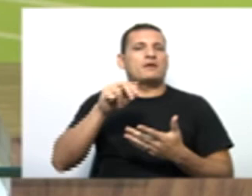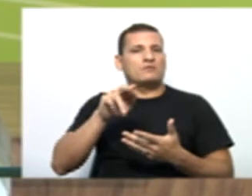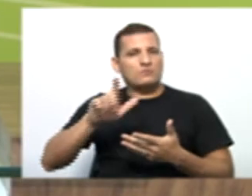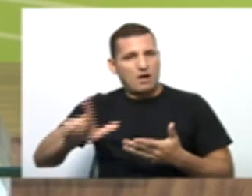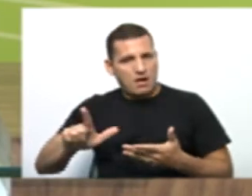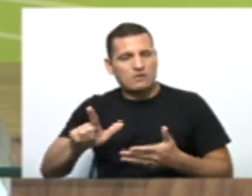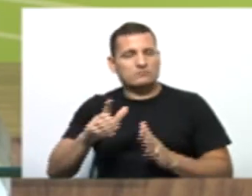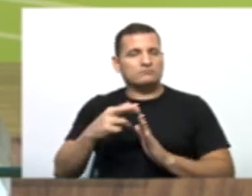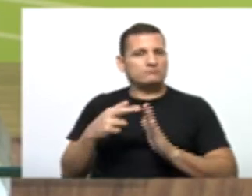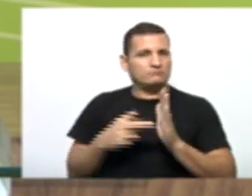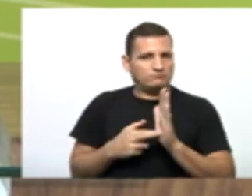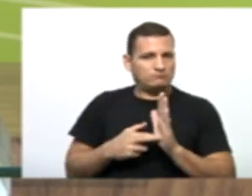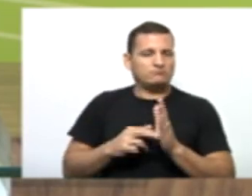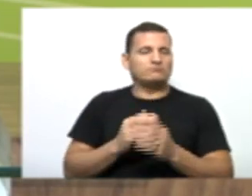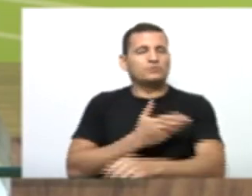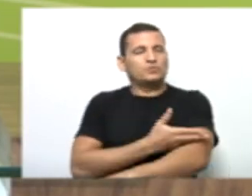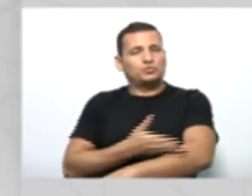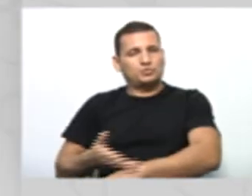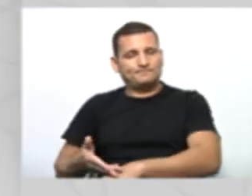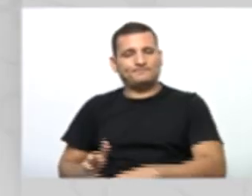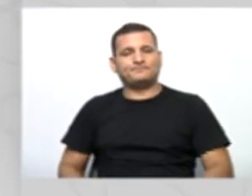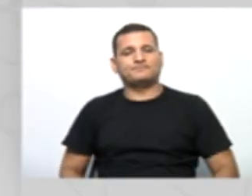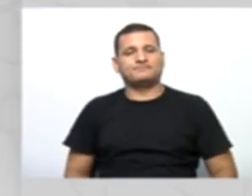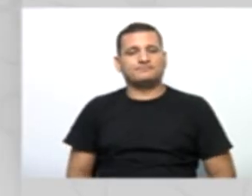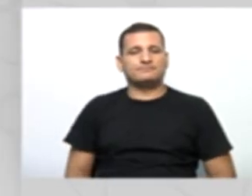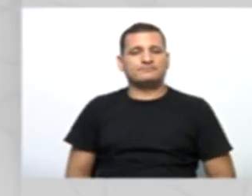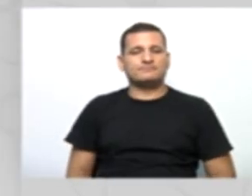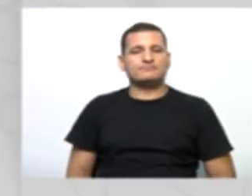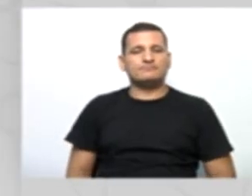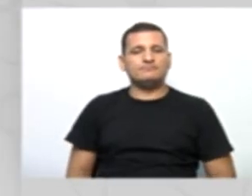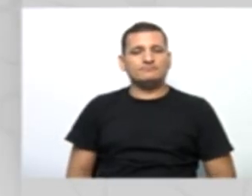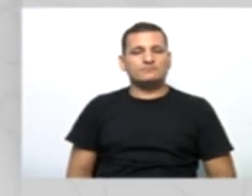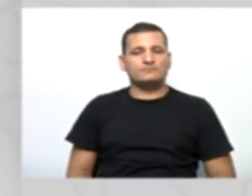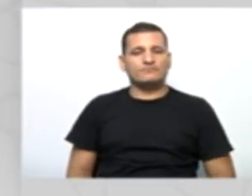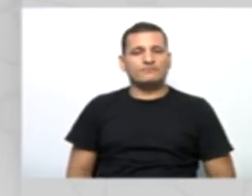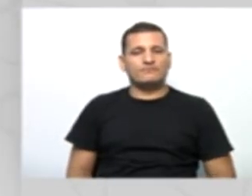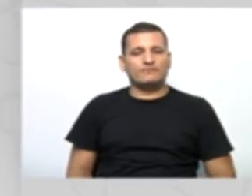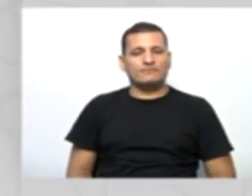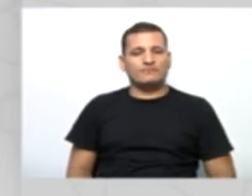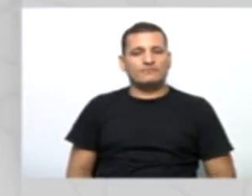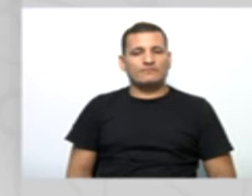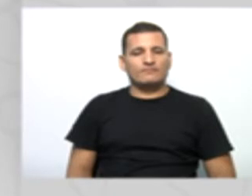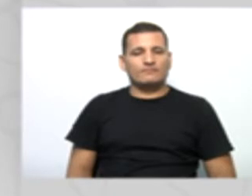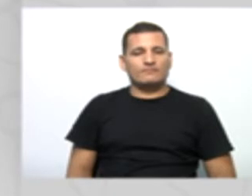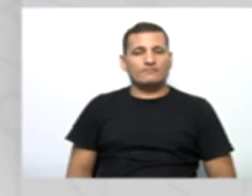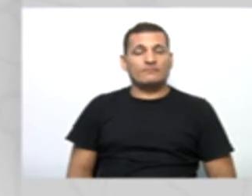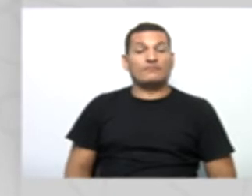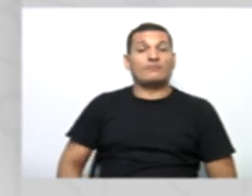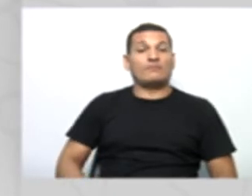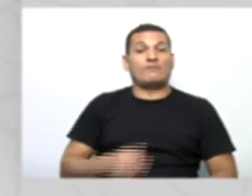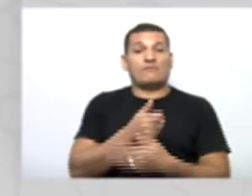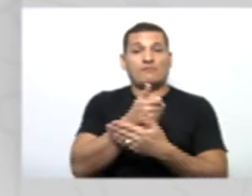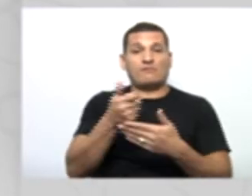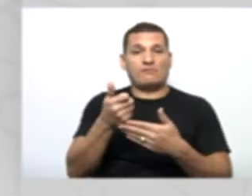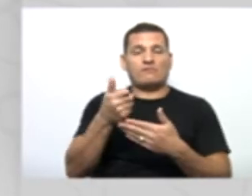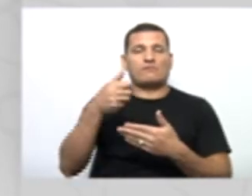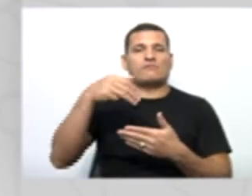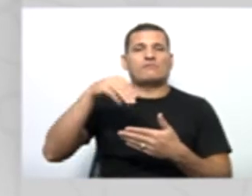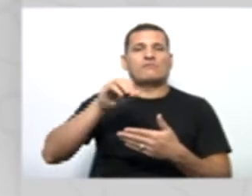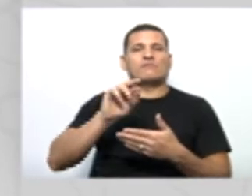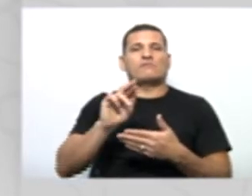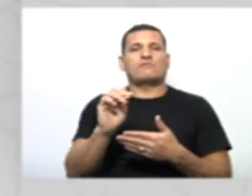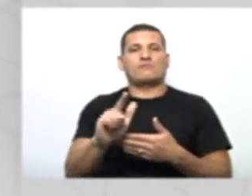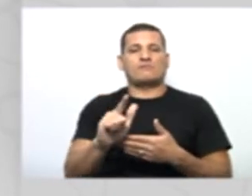costumes. E a nossa segunda aí no nosso quadro é o conjunto de normas vigentes consideradas